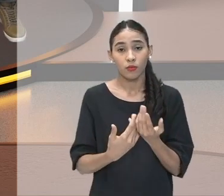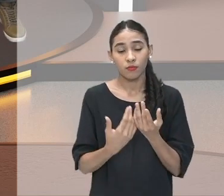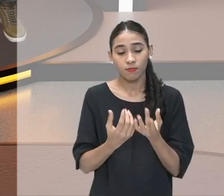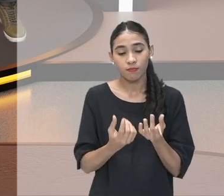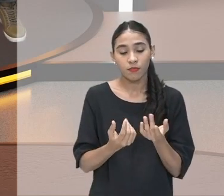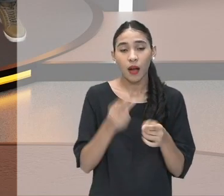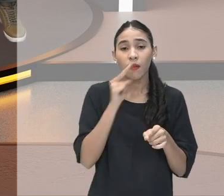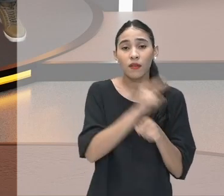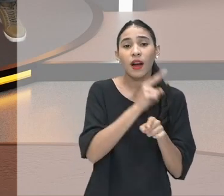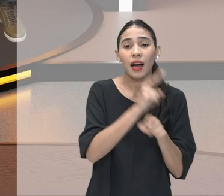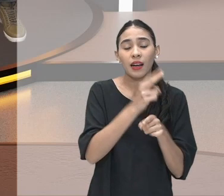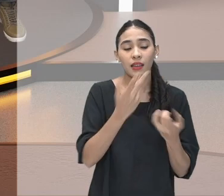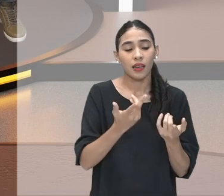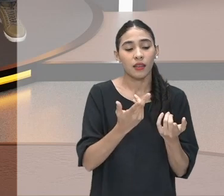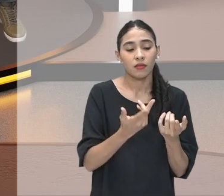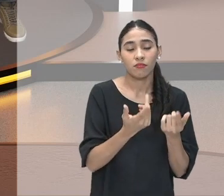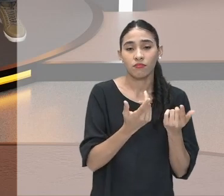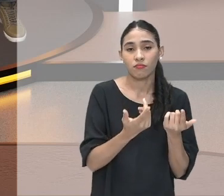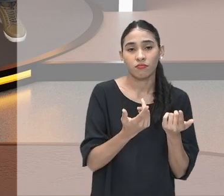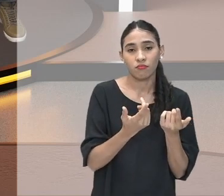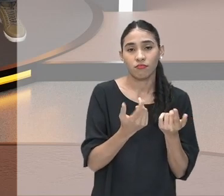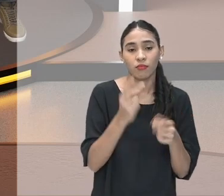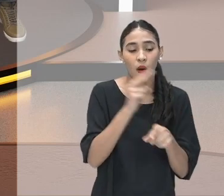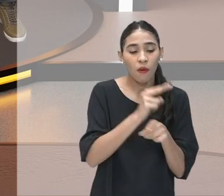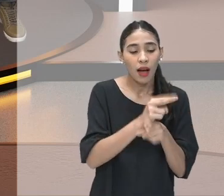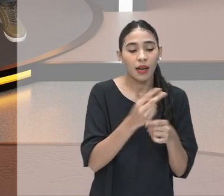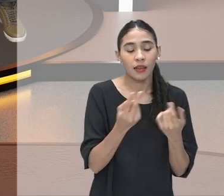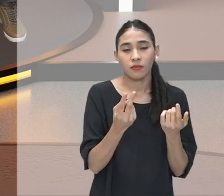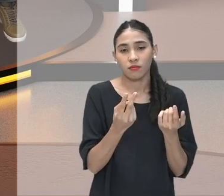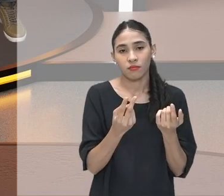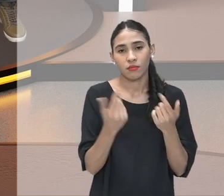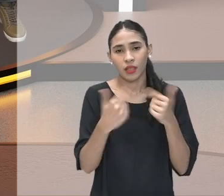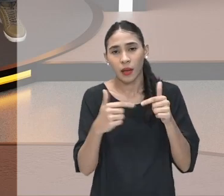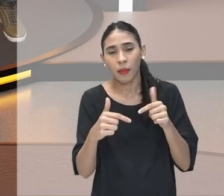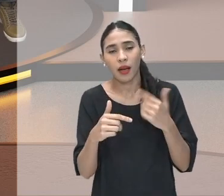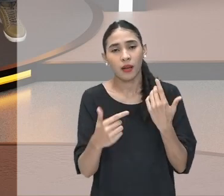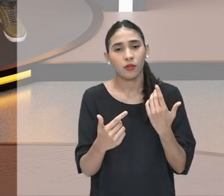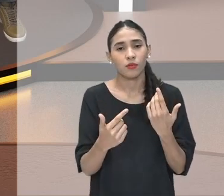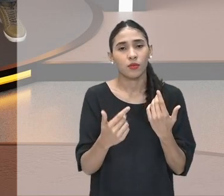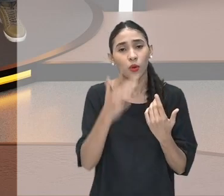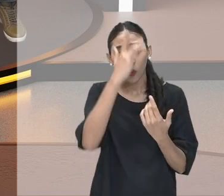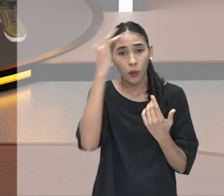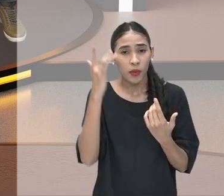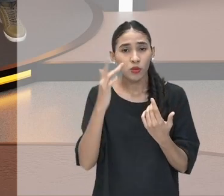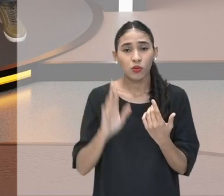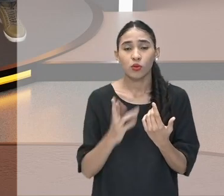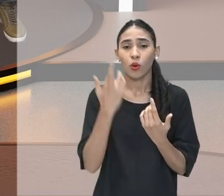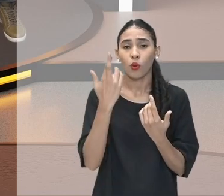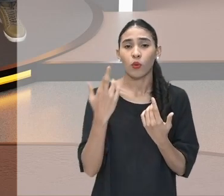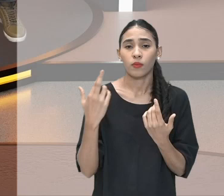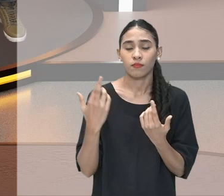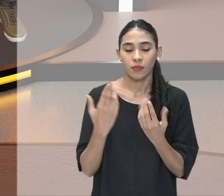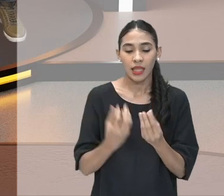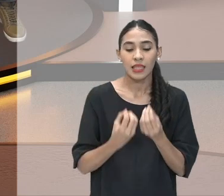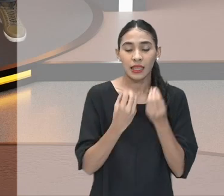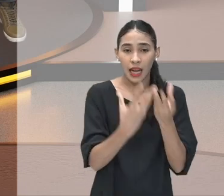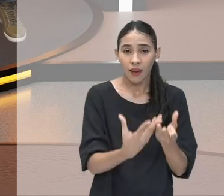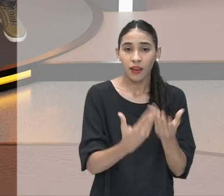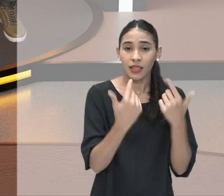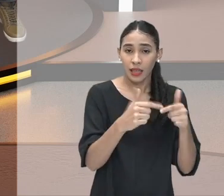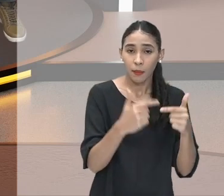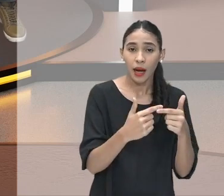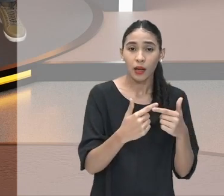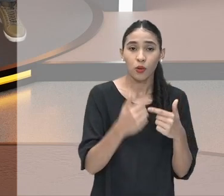dono da família, né, o chefe de família, quer dizer, ele empregava a mulher e as crianças. Por